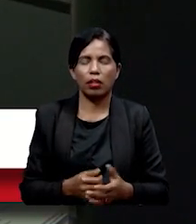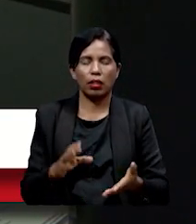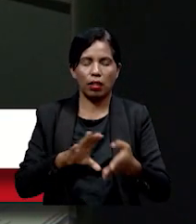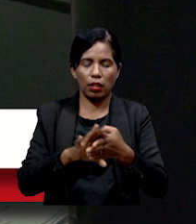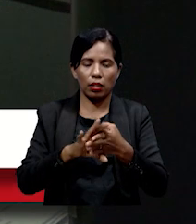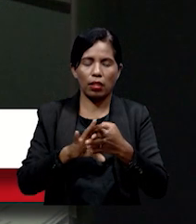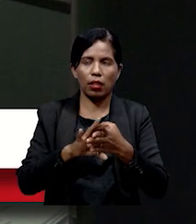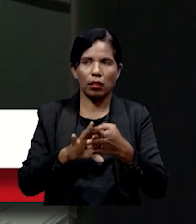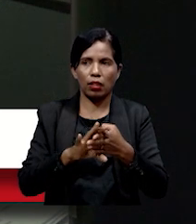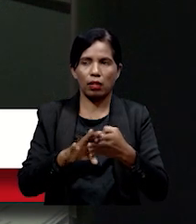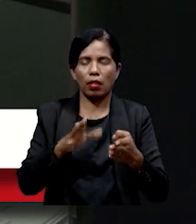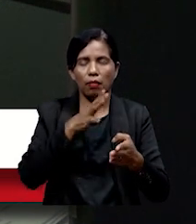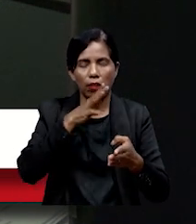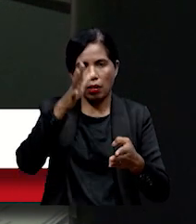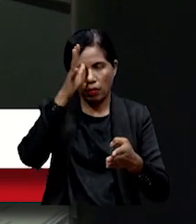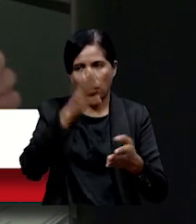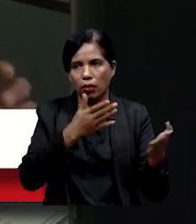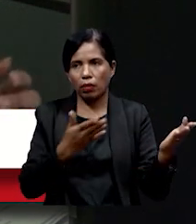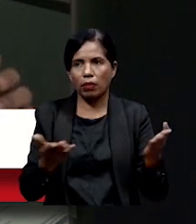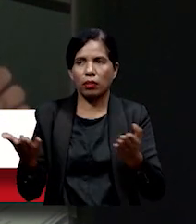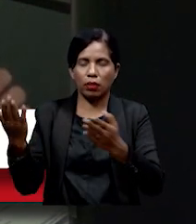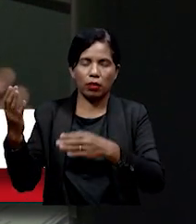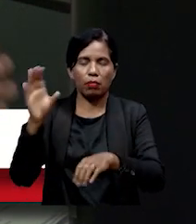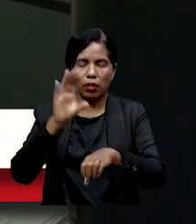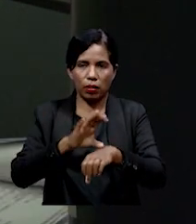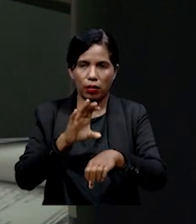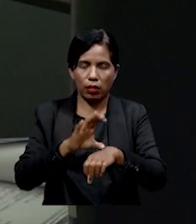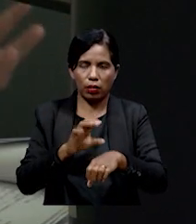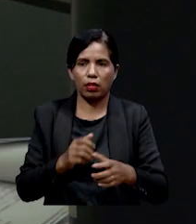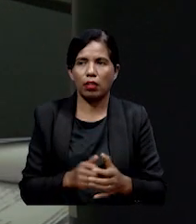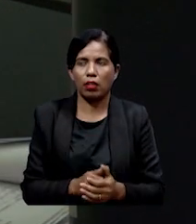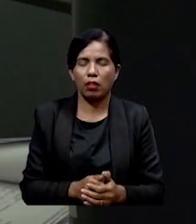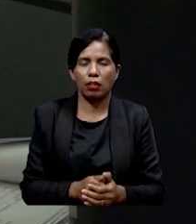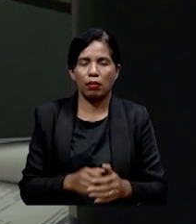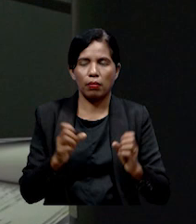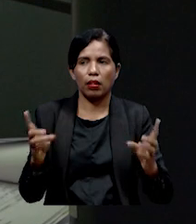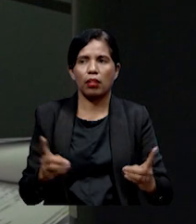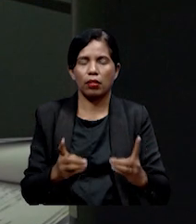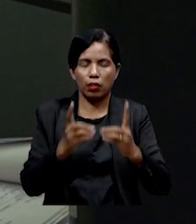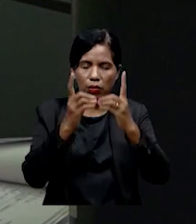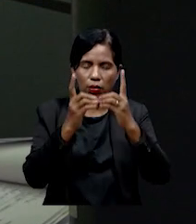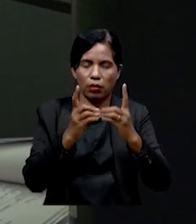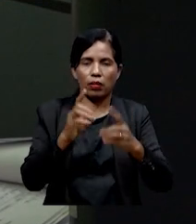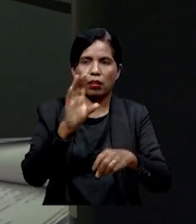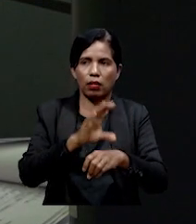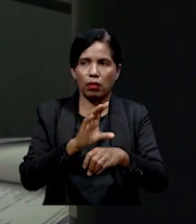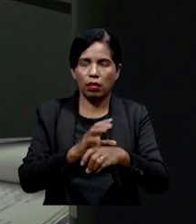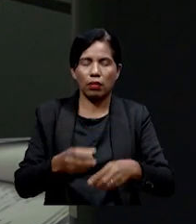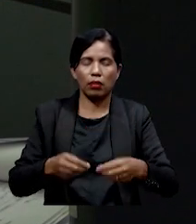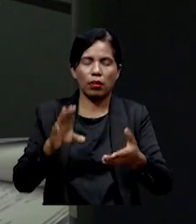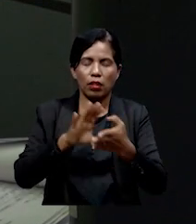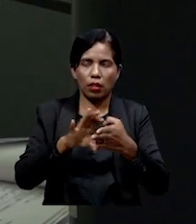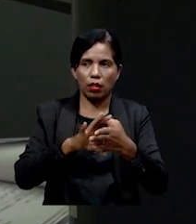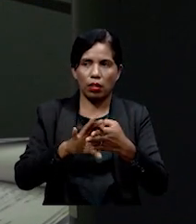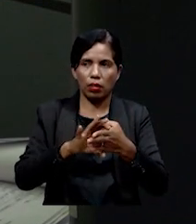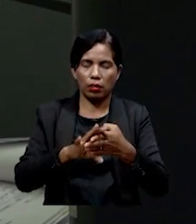ne com certeza inan aman tem que lori se ne o amba iha igreja, para bala bele ba hasoro iha igreja para bele for batismo o am para lori retan